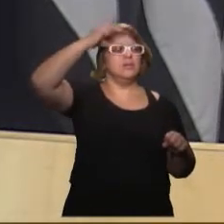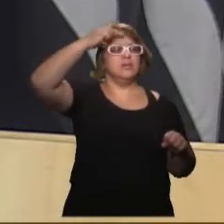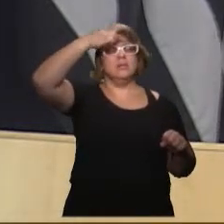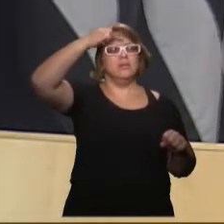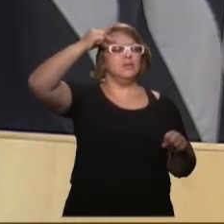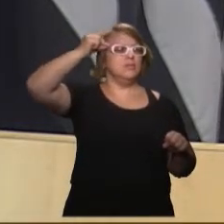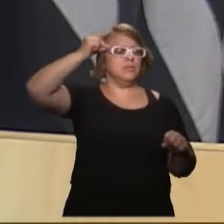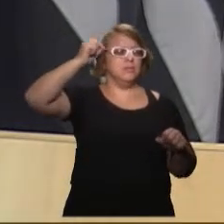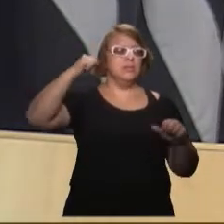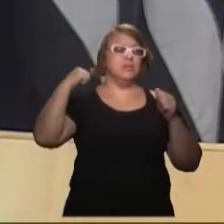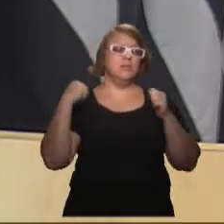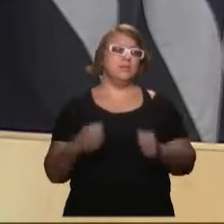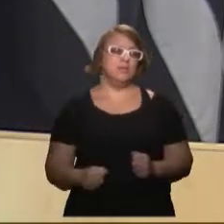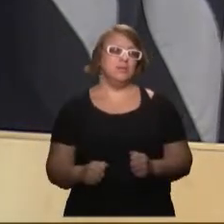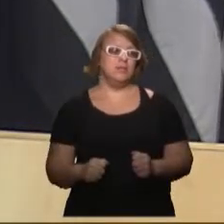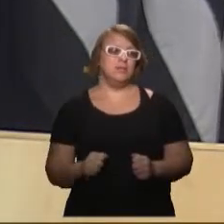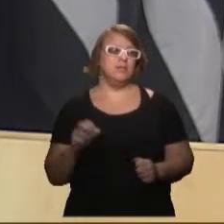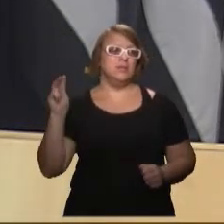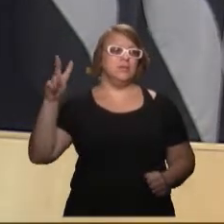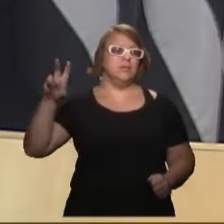ele cria despesa